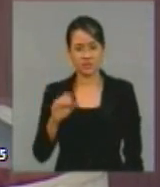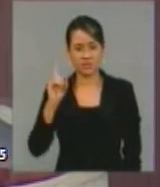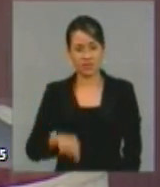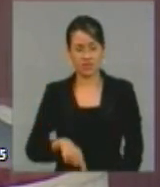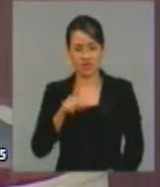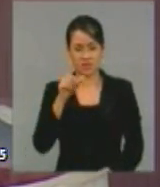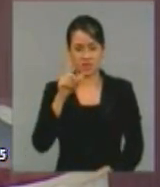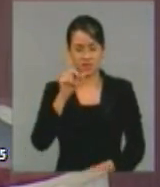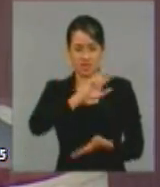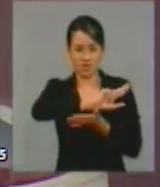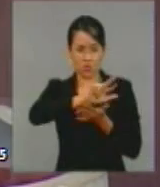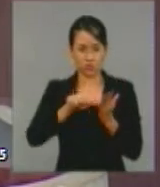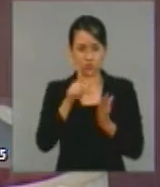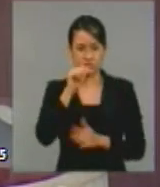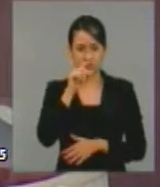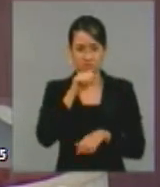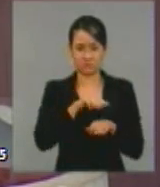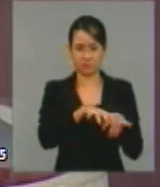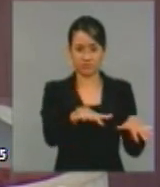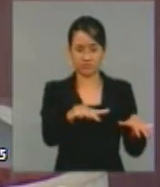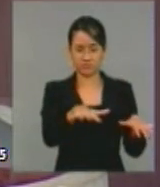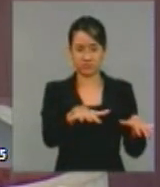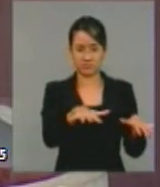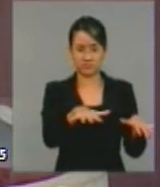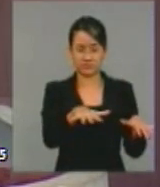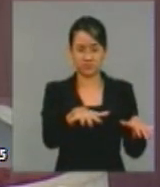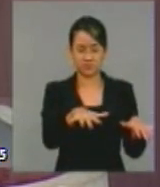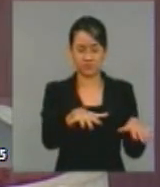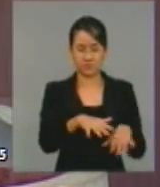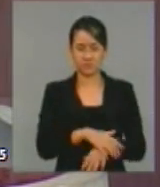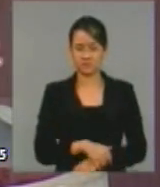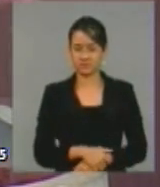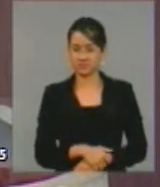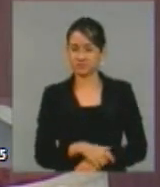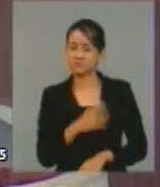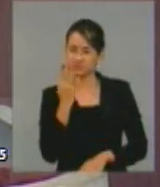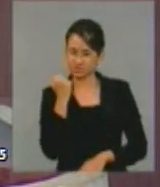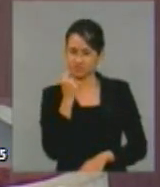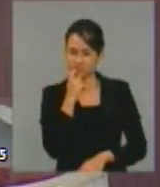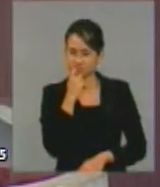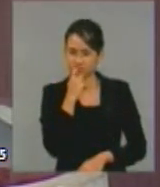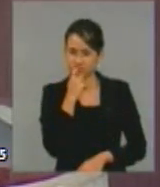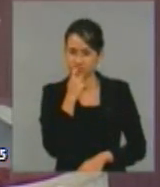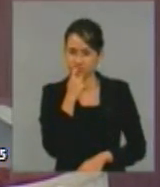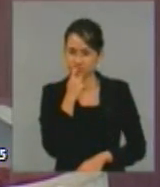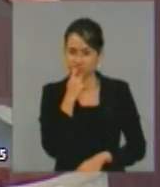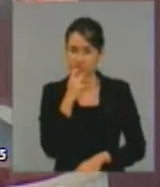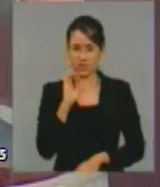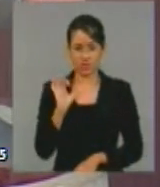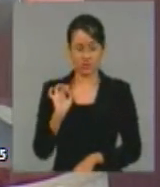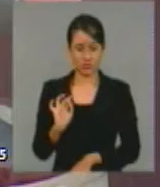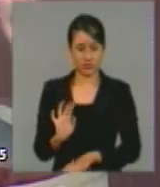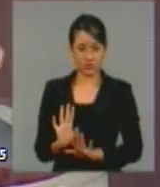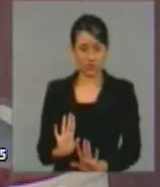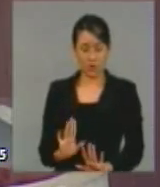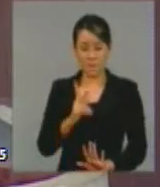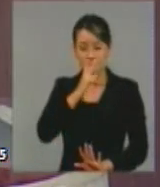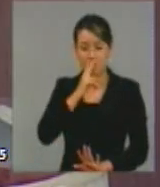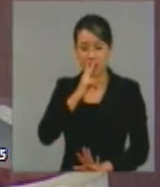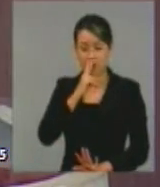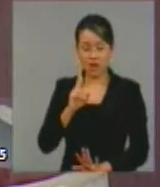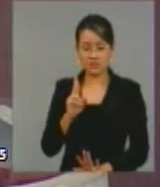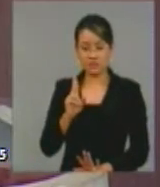fica com o resto da água do Ceará? Será que ele sabe que esses empreendimentos que geram pouco emprego,